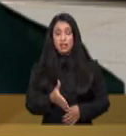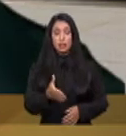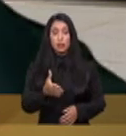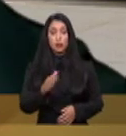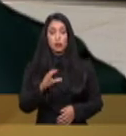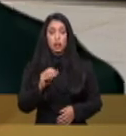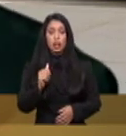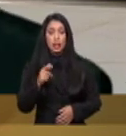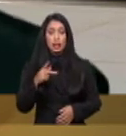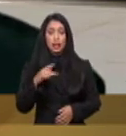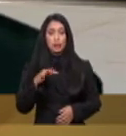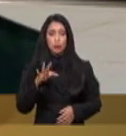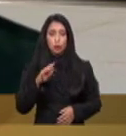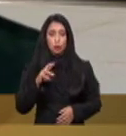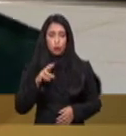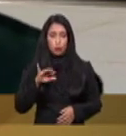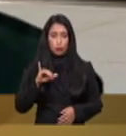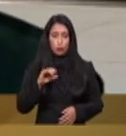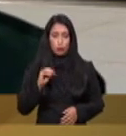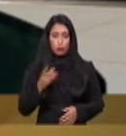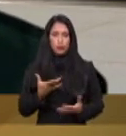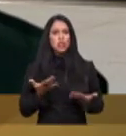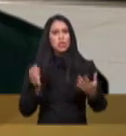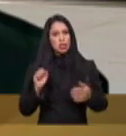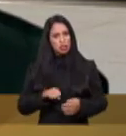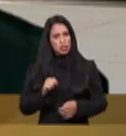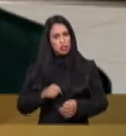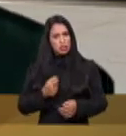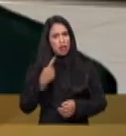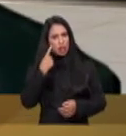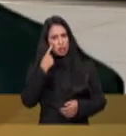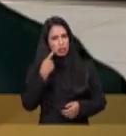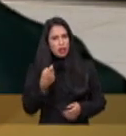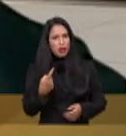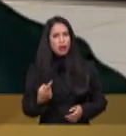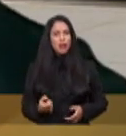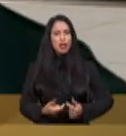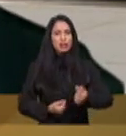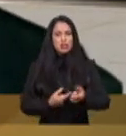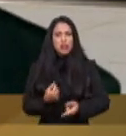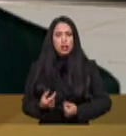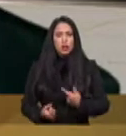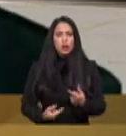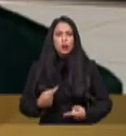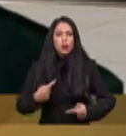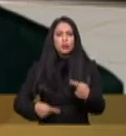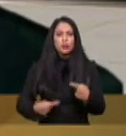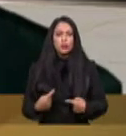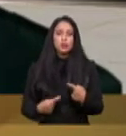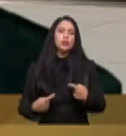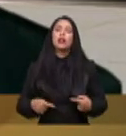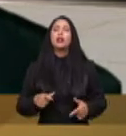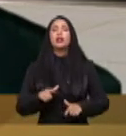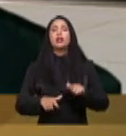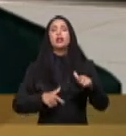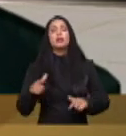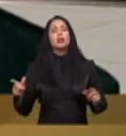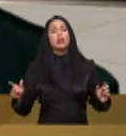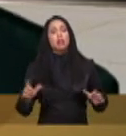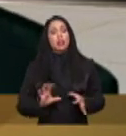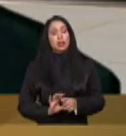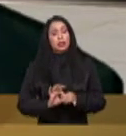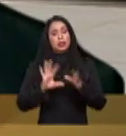Sim, interesses econômicos poderosos, the big money, operando livremente nas